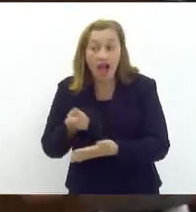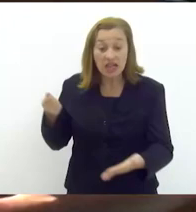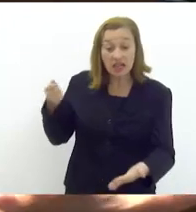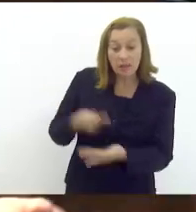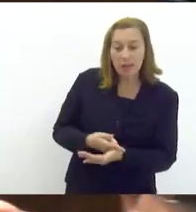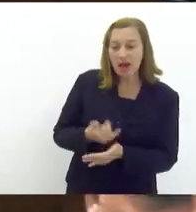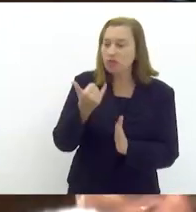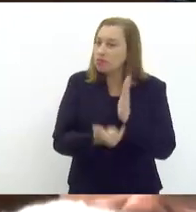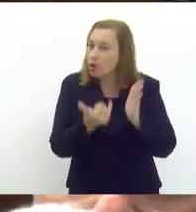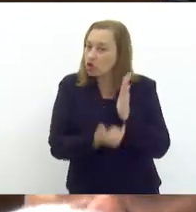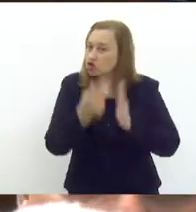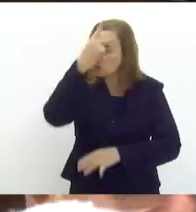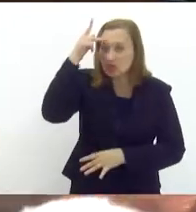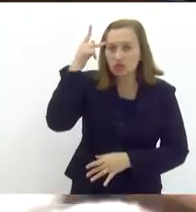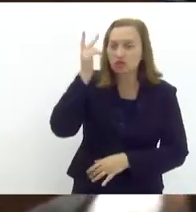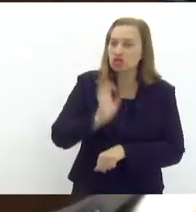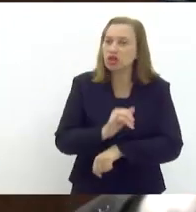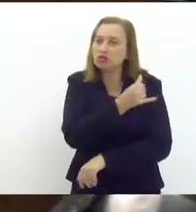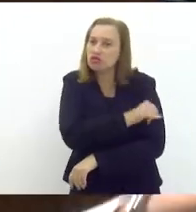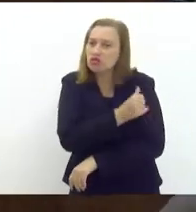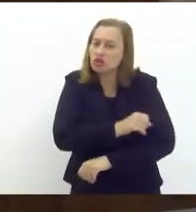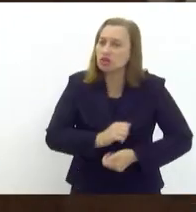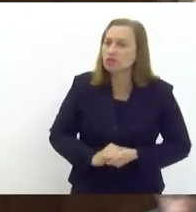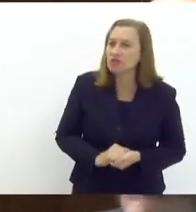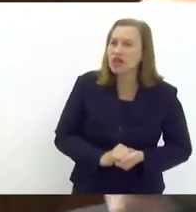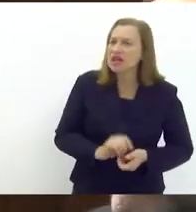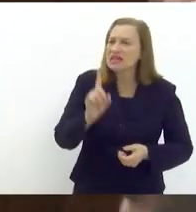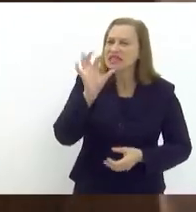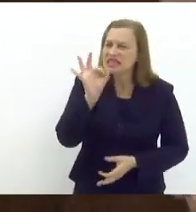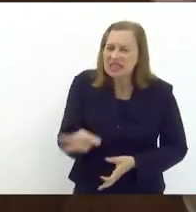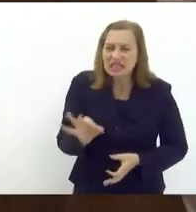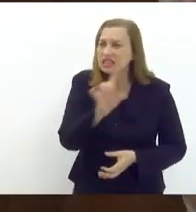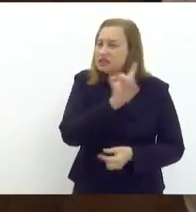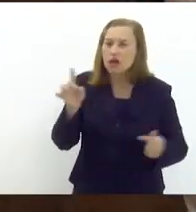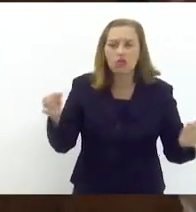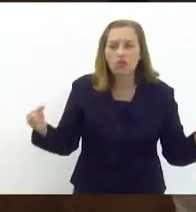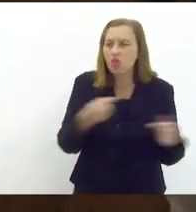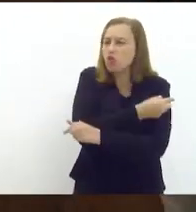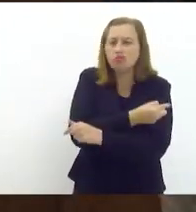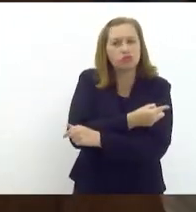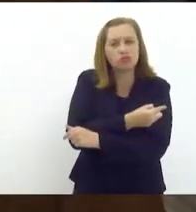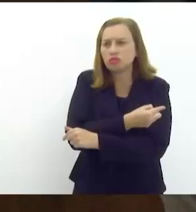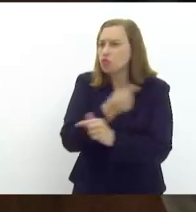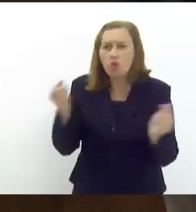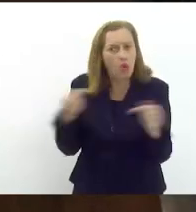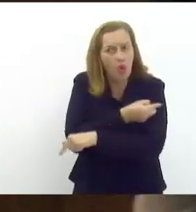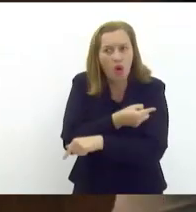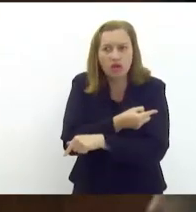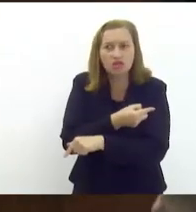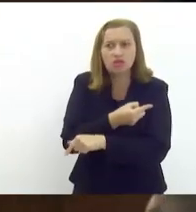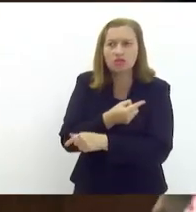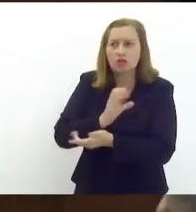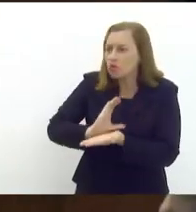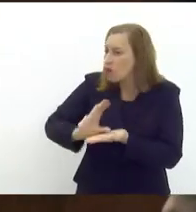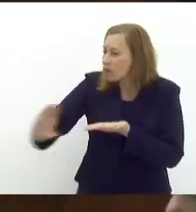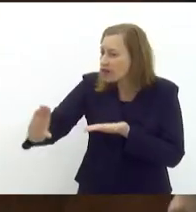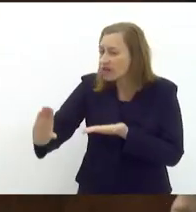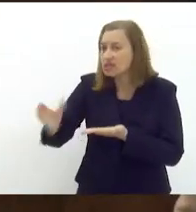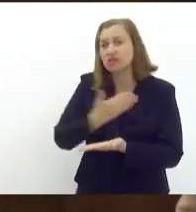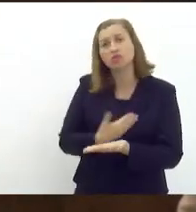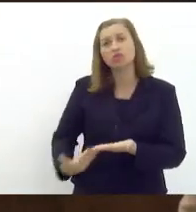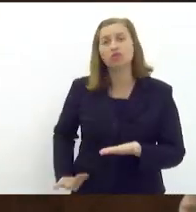seu impostos seus impostos e que com certeza não concordam com esse tipo de aplicação do recurso